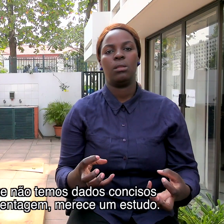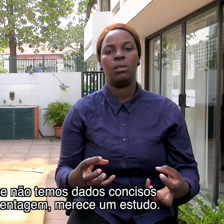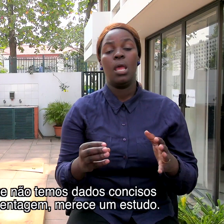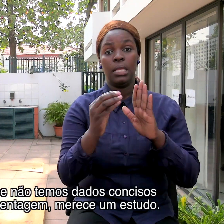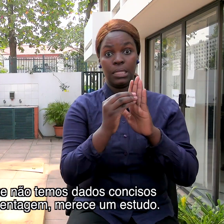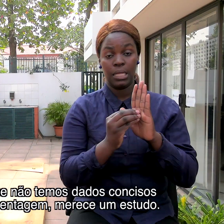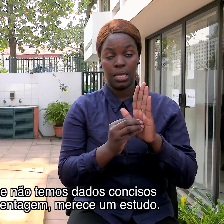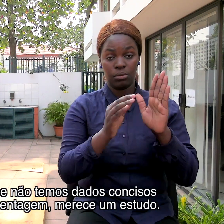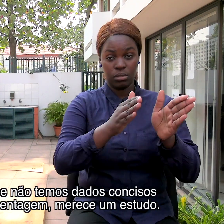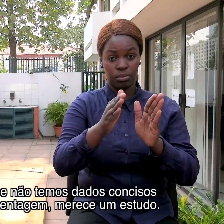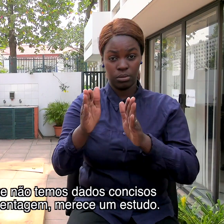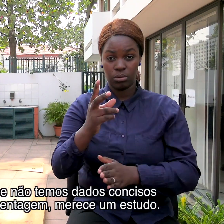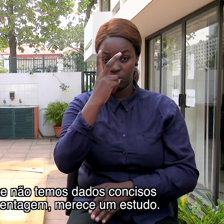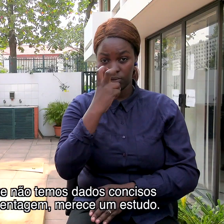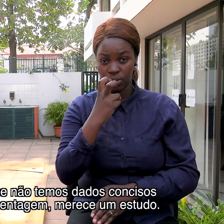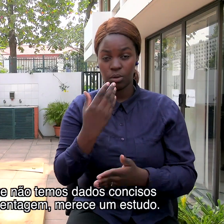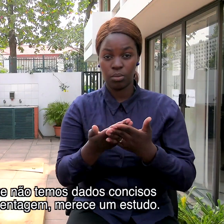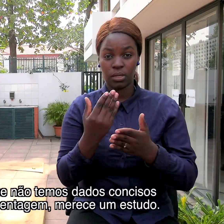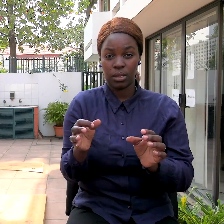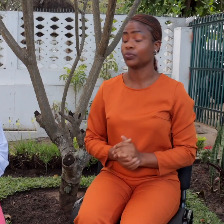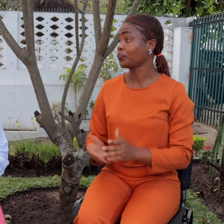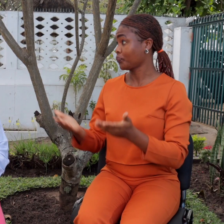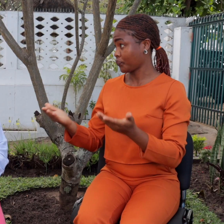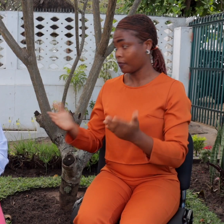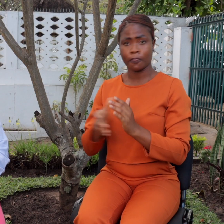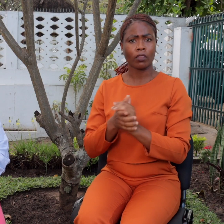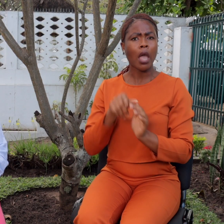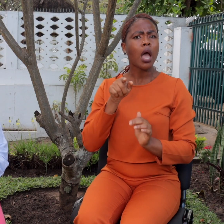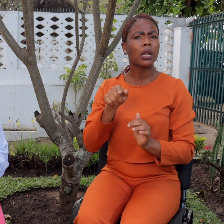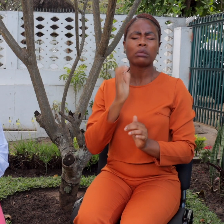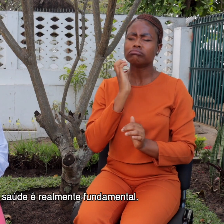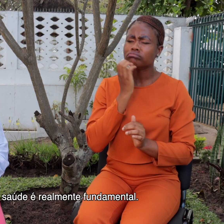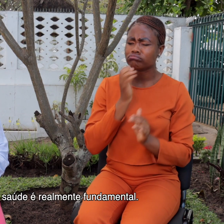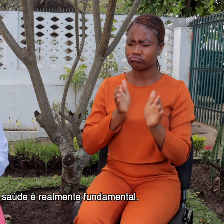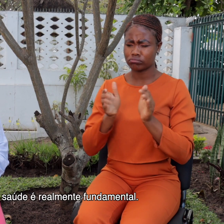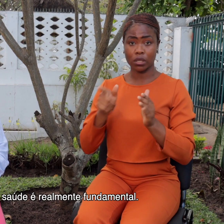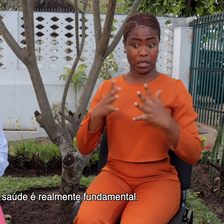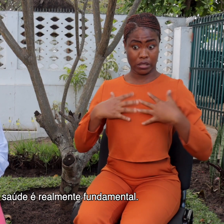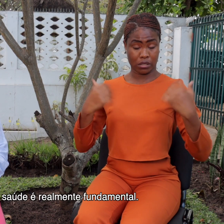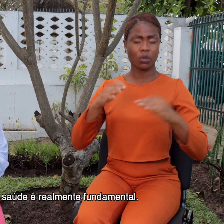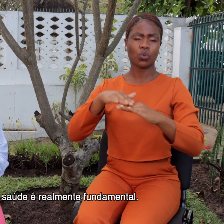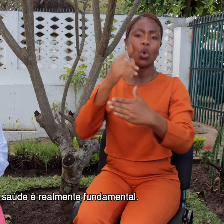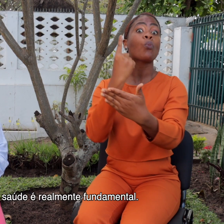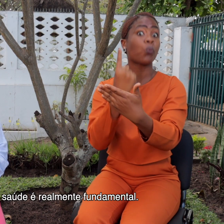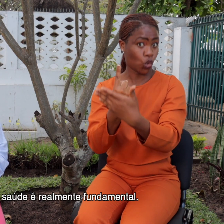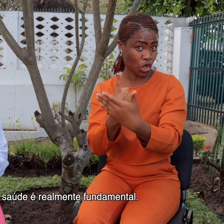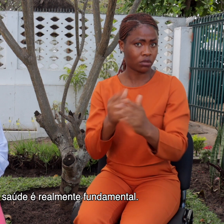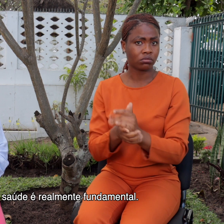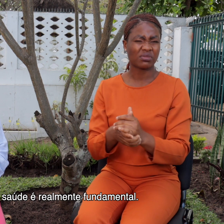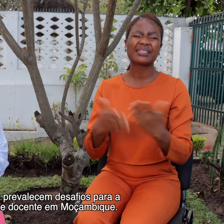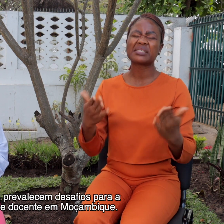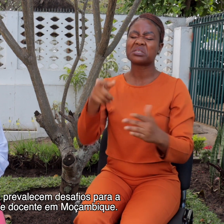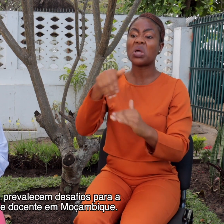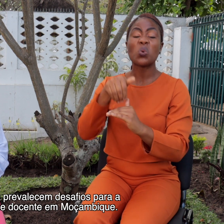sobre esta percentagem. Merece ainda de um estudo. Cuidar da saúde é realmente